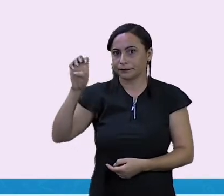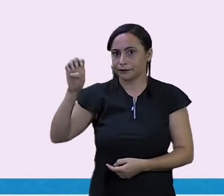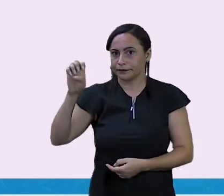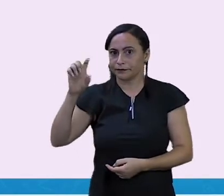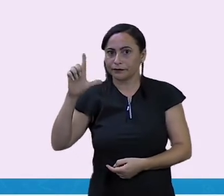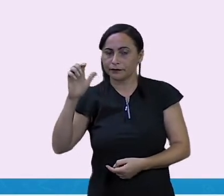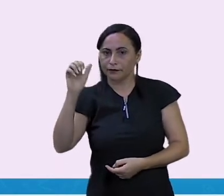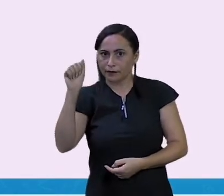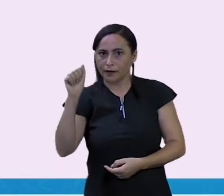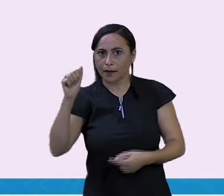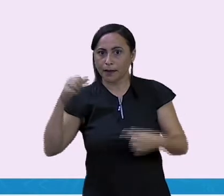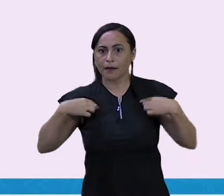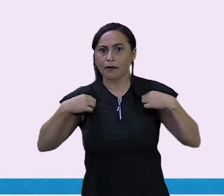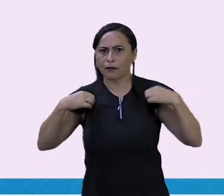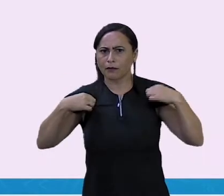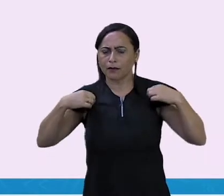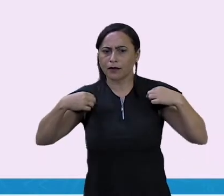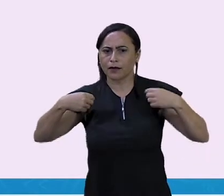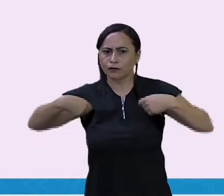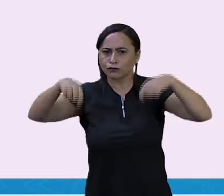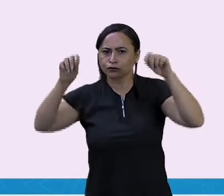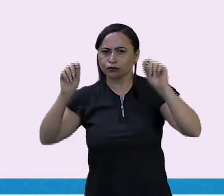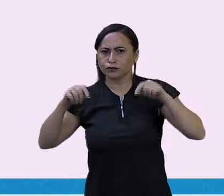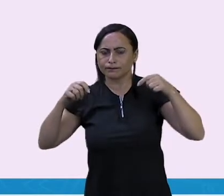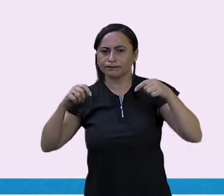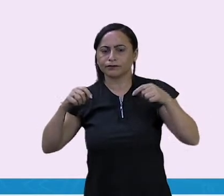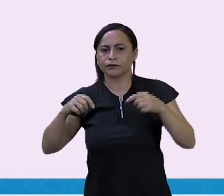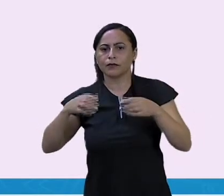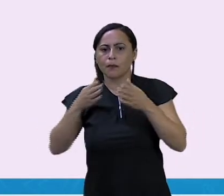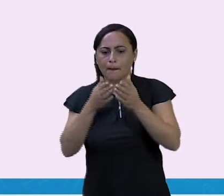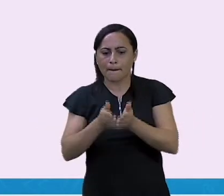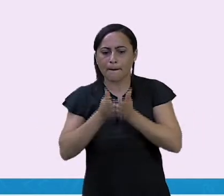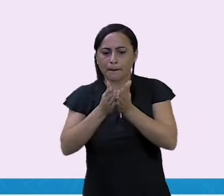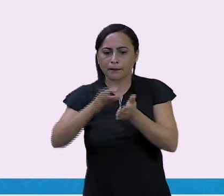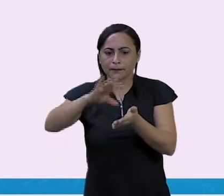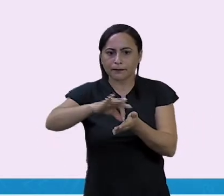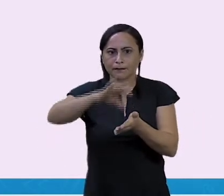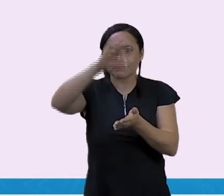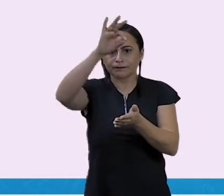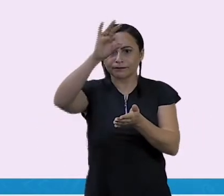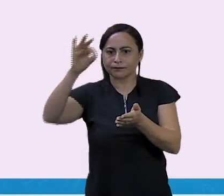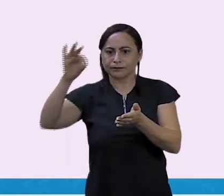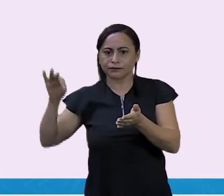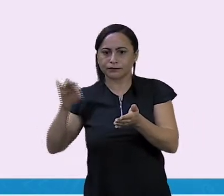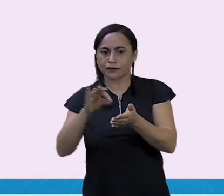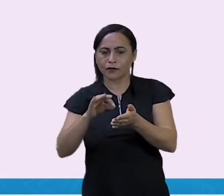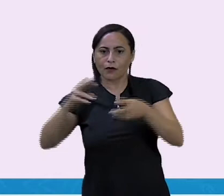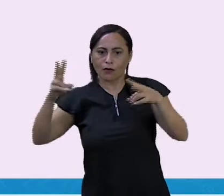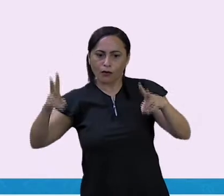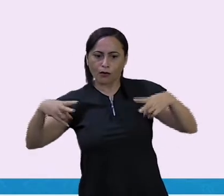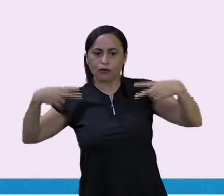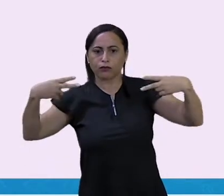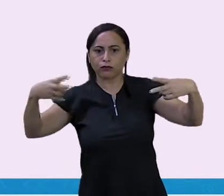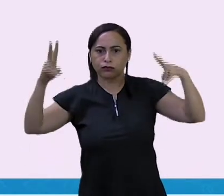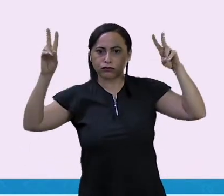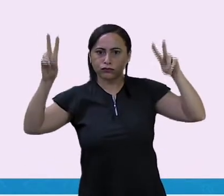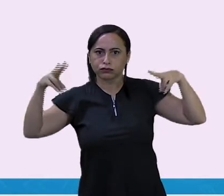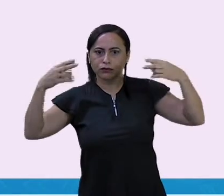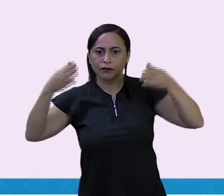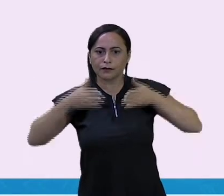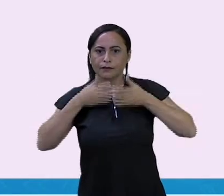pano resistente que é preso aos mastros das embarcações para